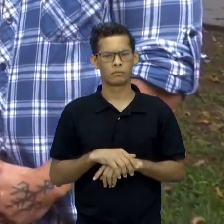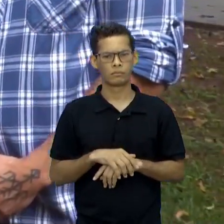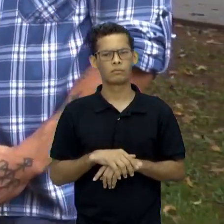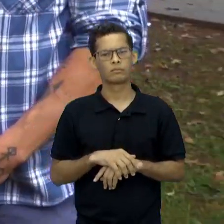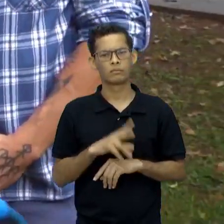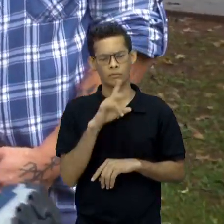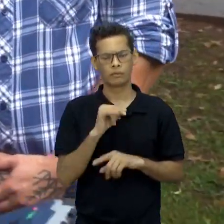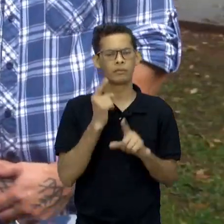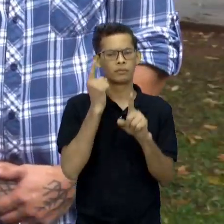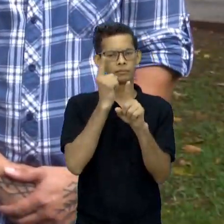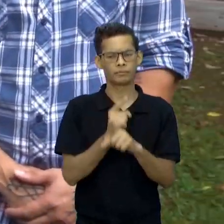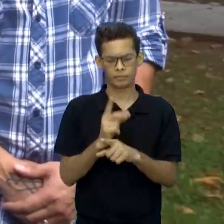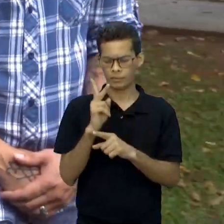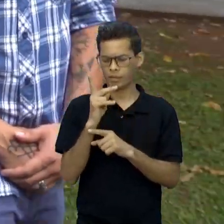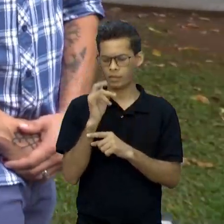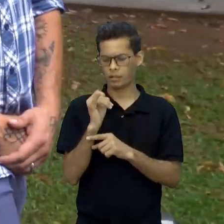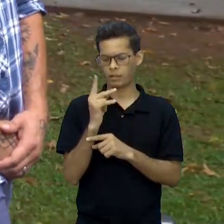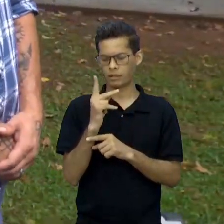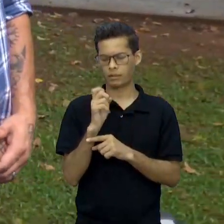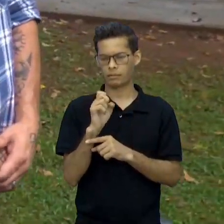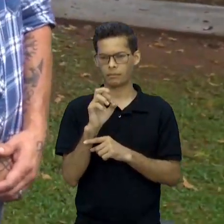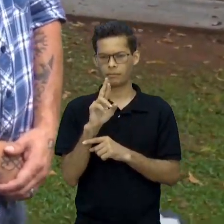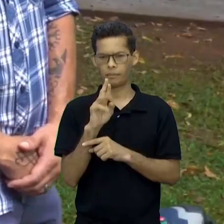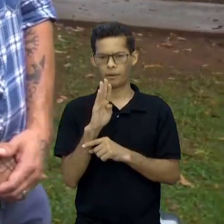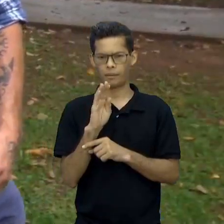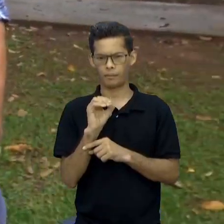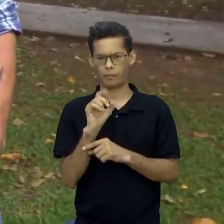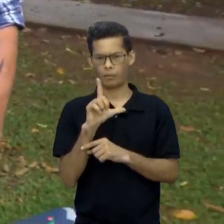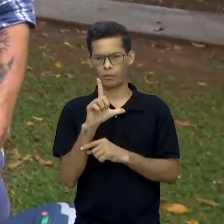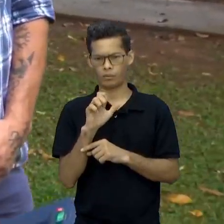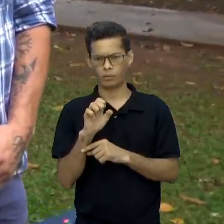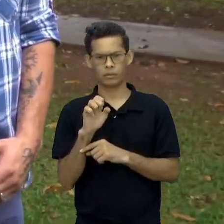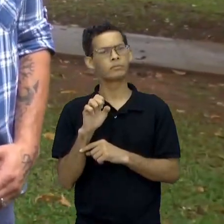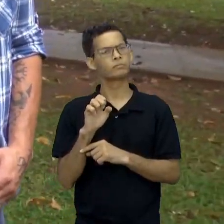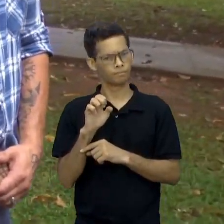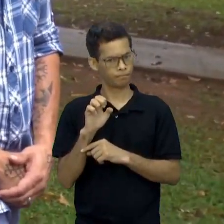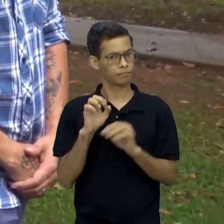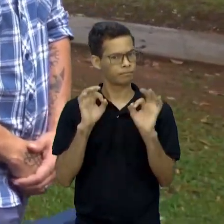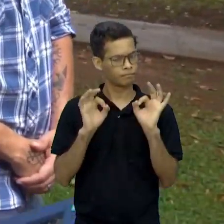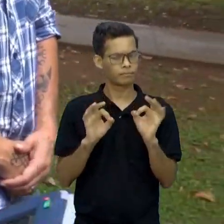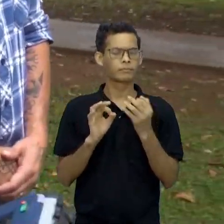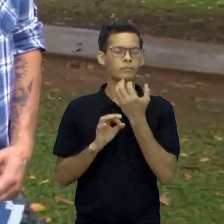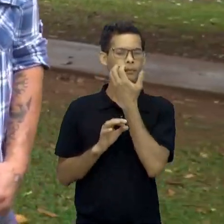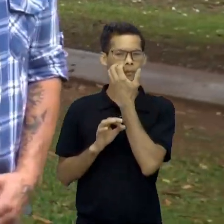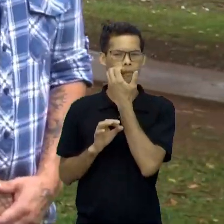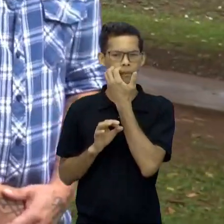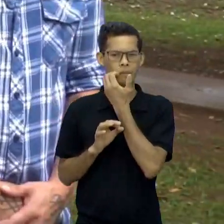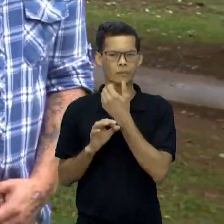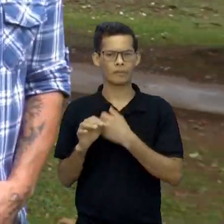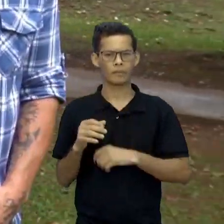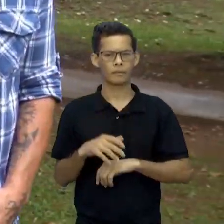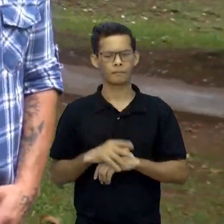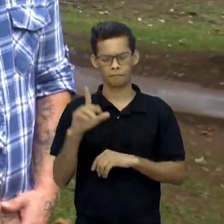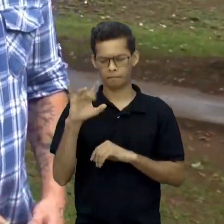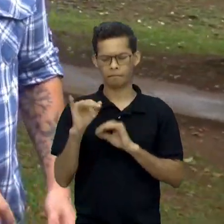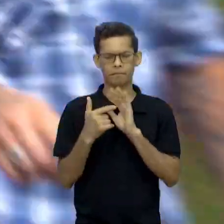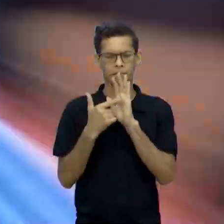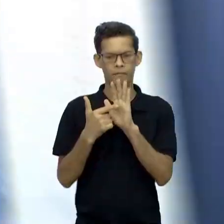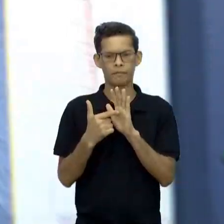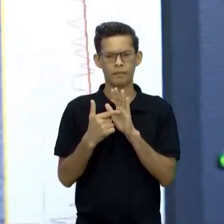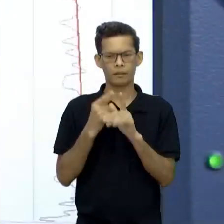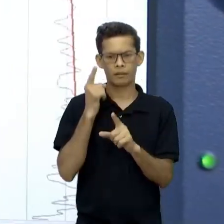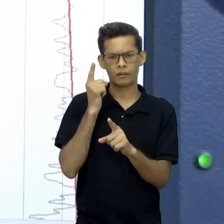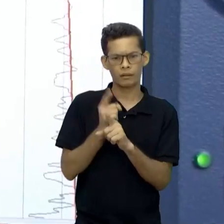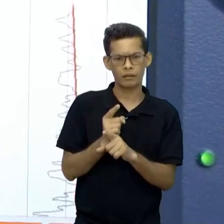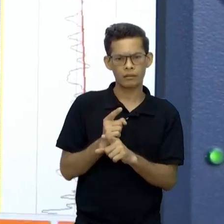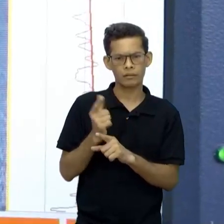3 hipérboles. Sim. Todas estão em 1 metro Parece que tá perto de do outro. profundidade. Sim. Então tá aqui. E